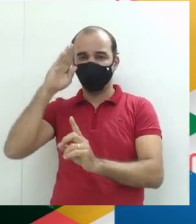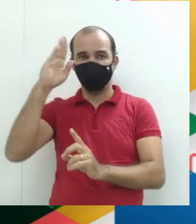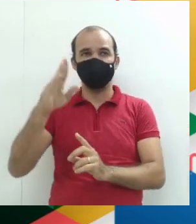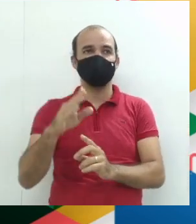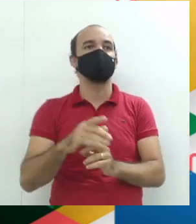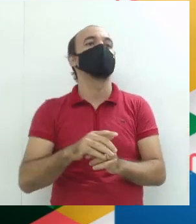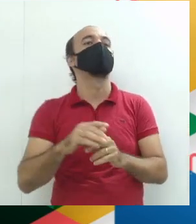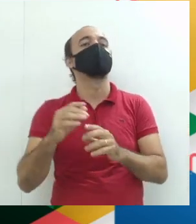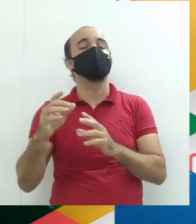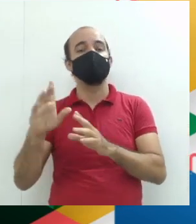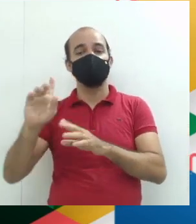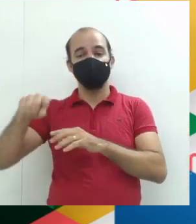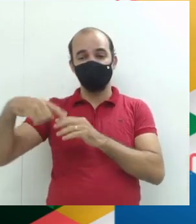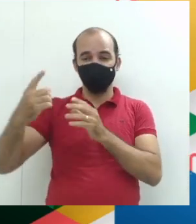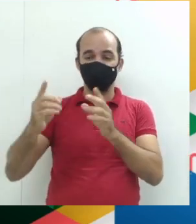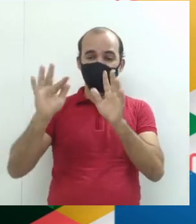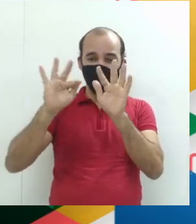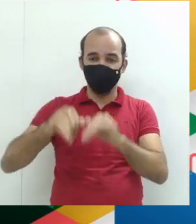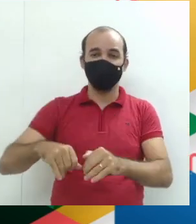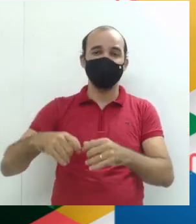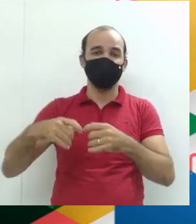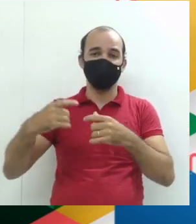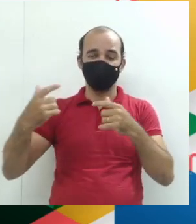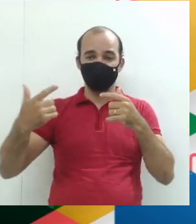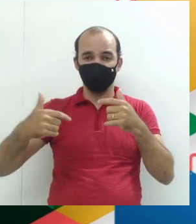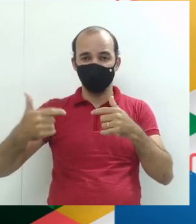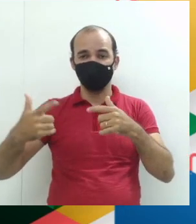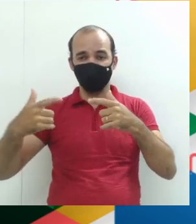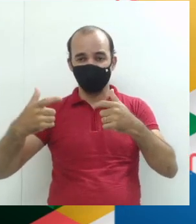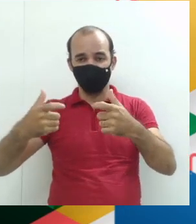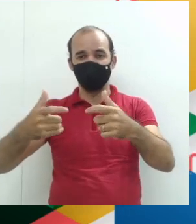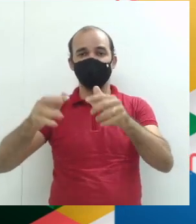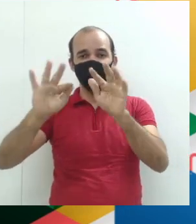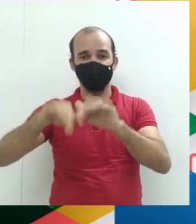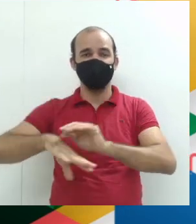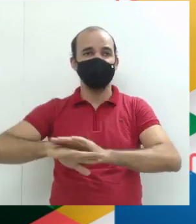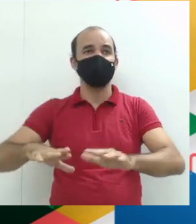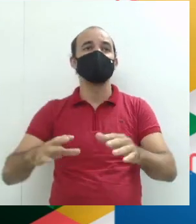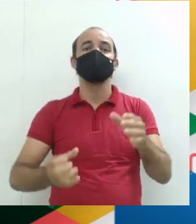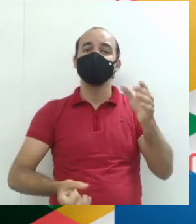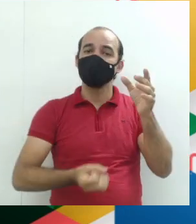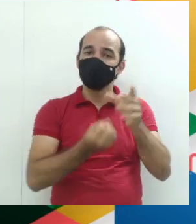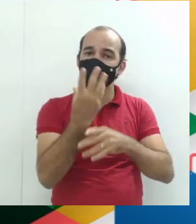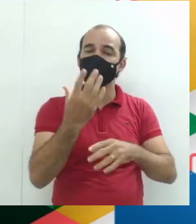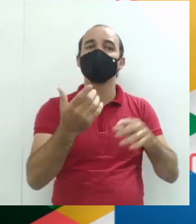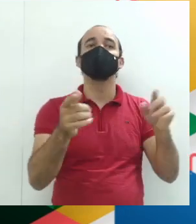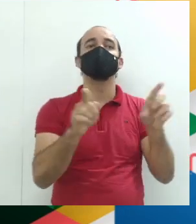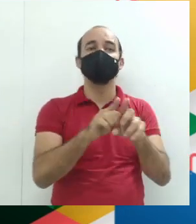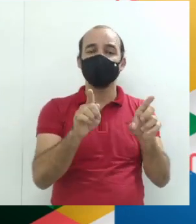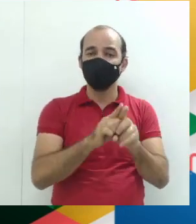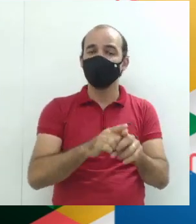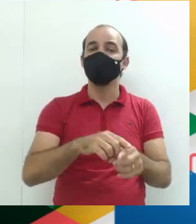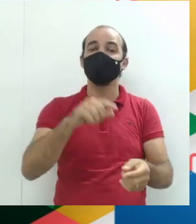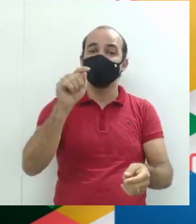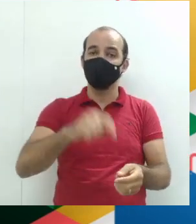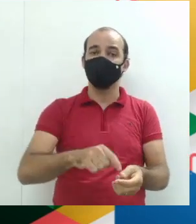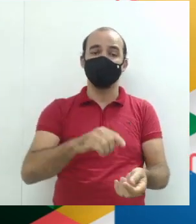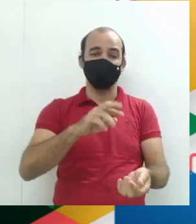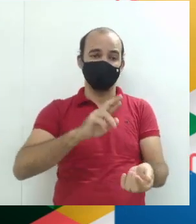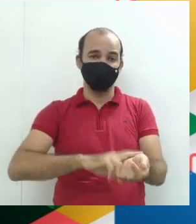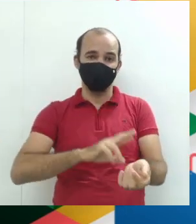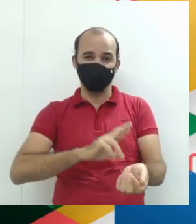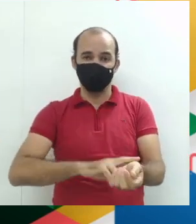volta a ganhar espaço no rádio e o regionalismo vem aparecer com força na obra de Luiz Gonzaga e